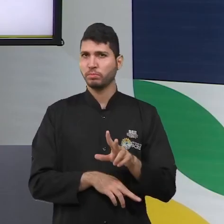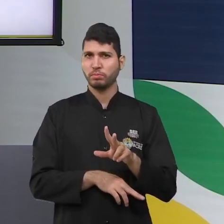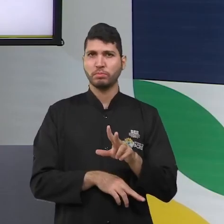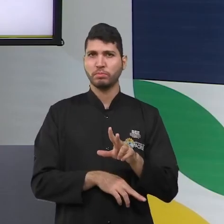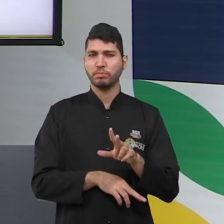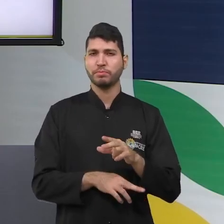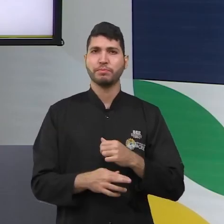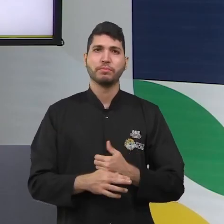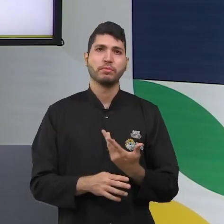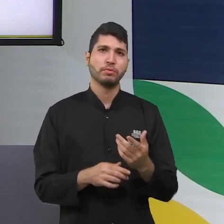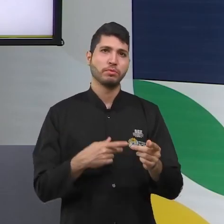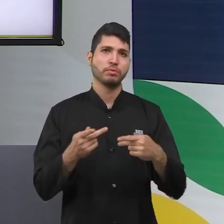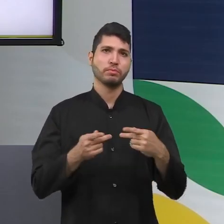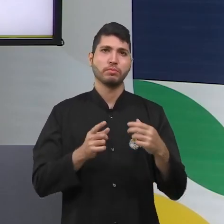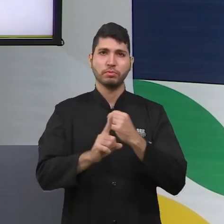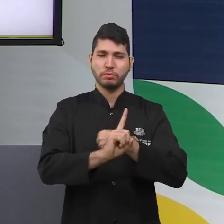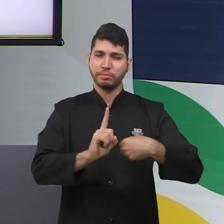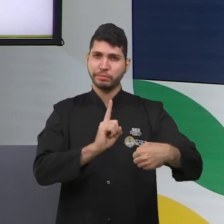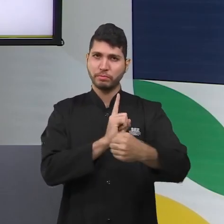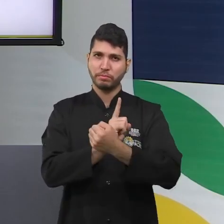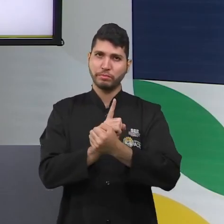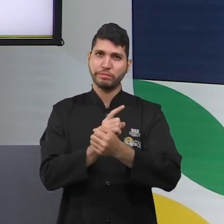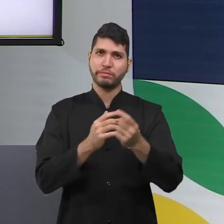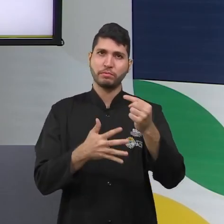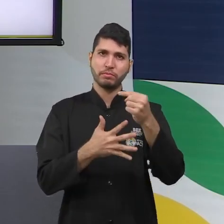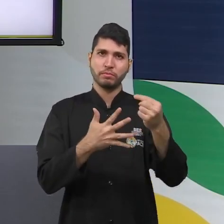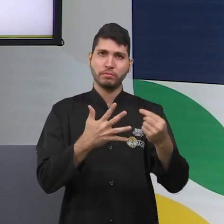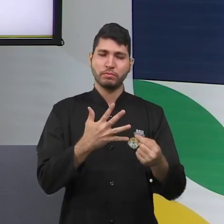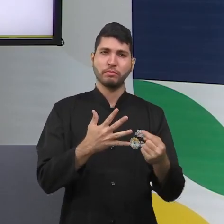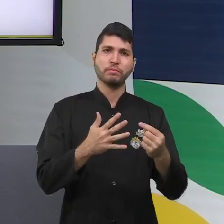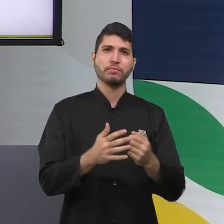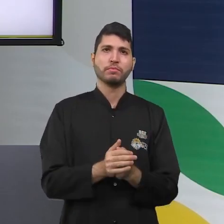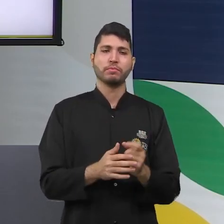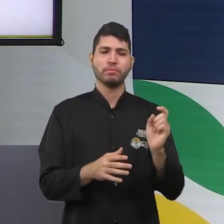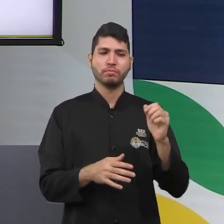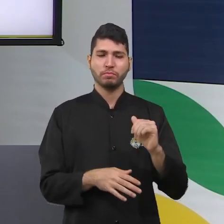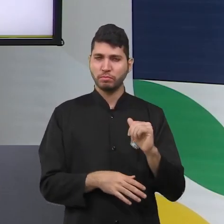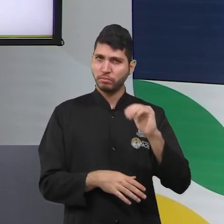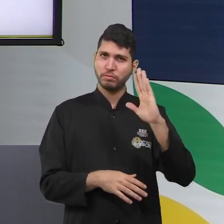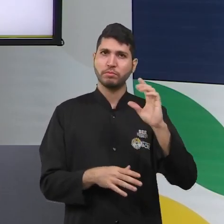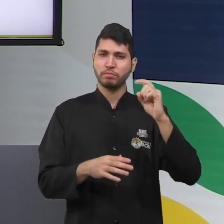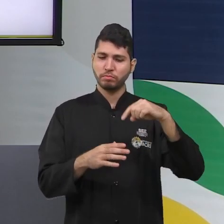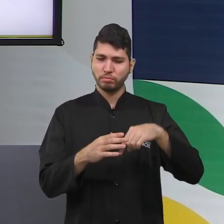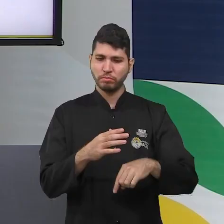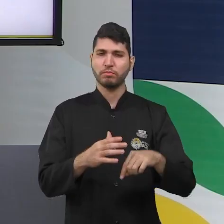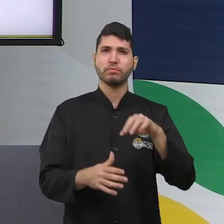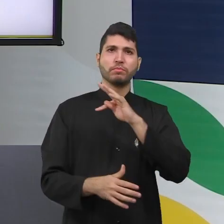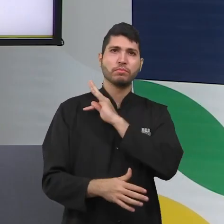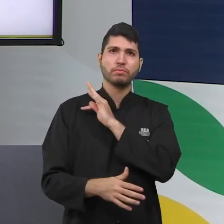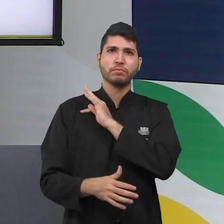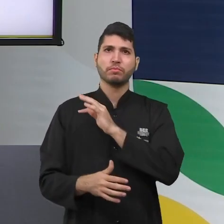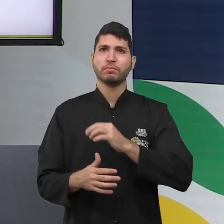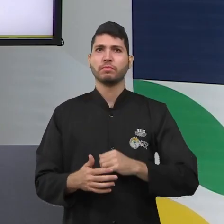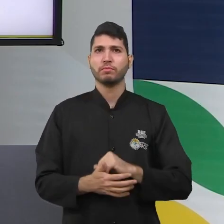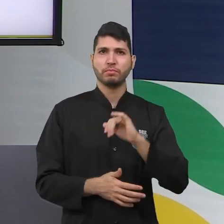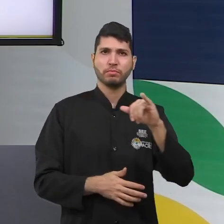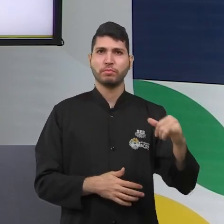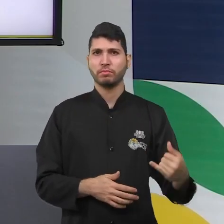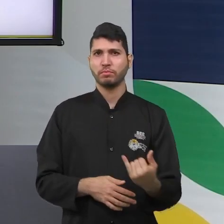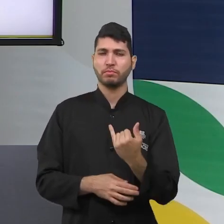projeto social, ele vai além do aspecto técnico. Aqui, ó, dentro do projeto é ofertado,